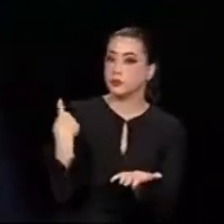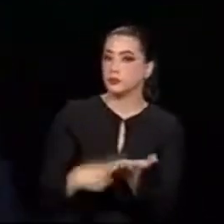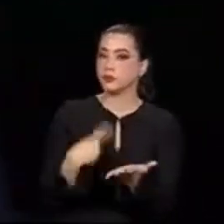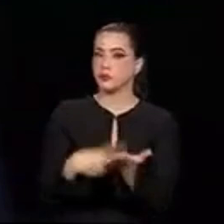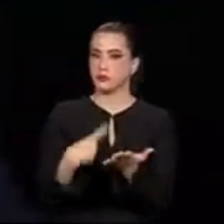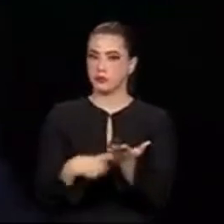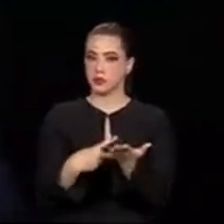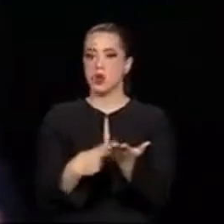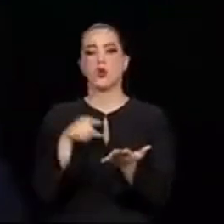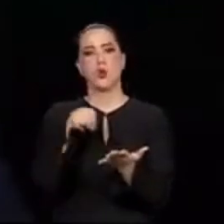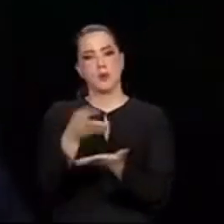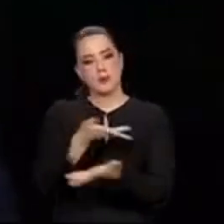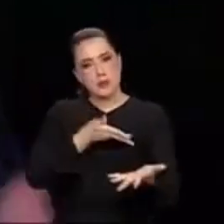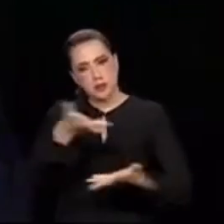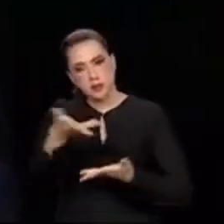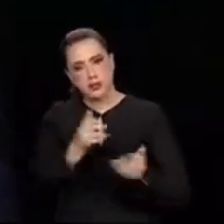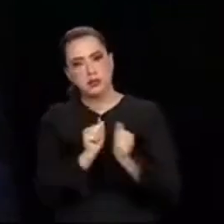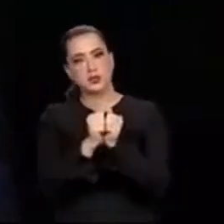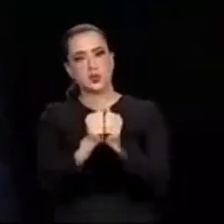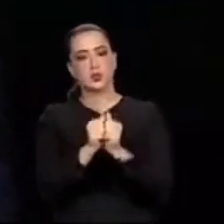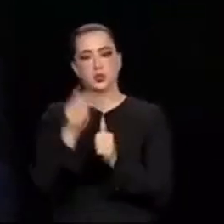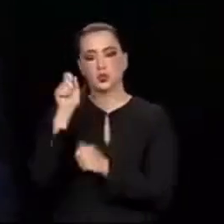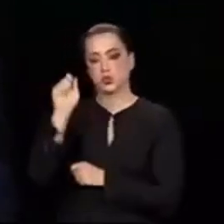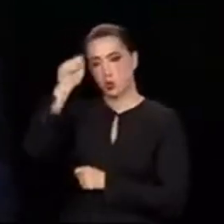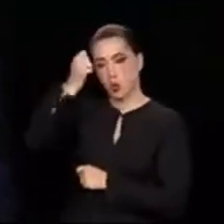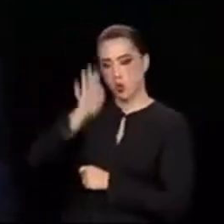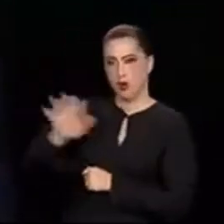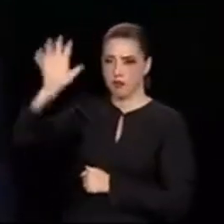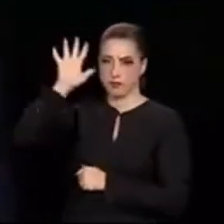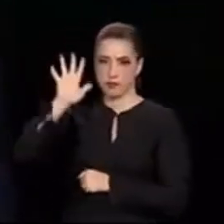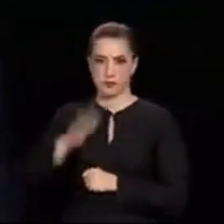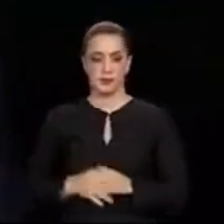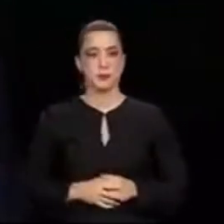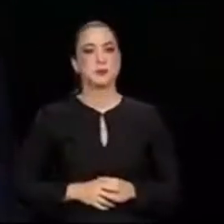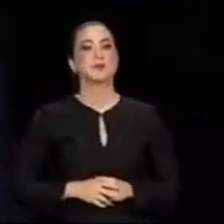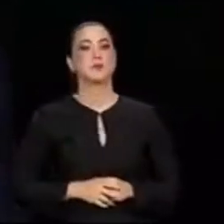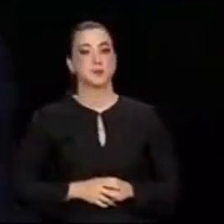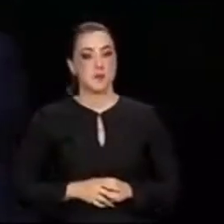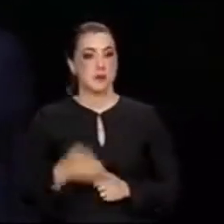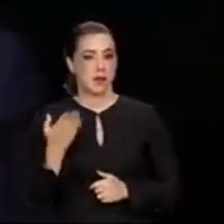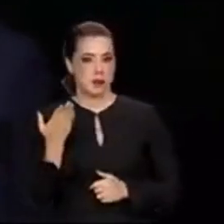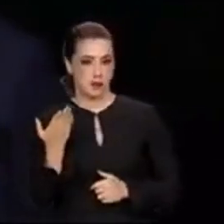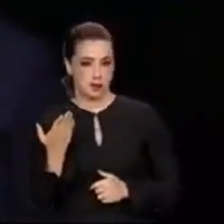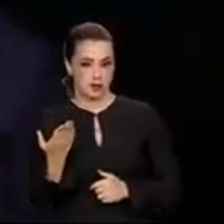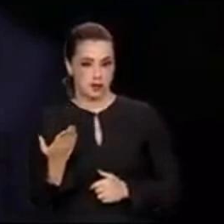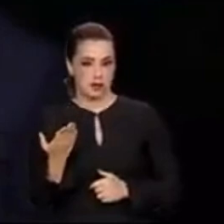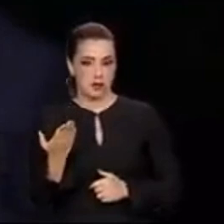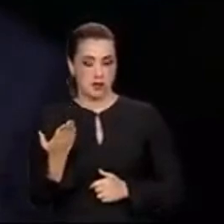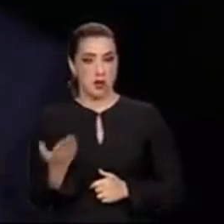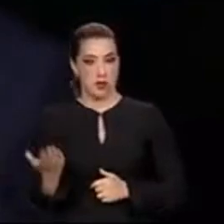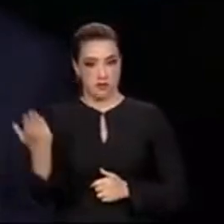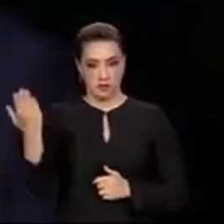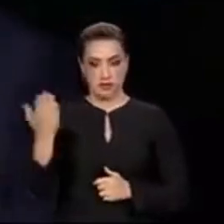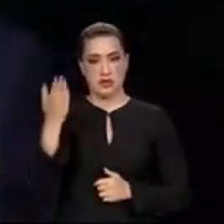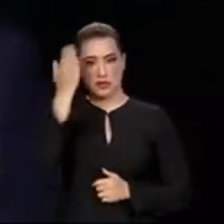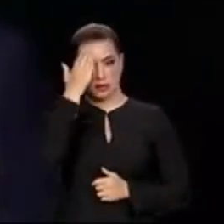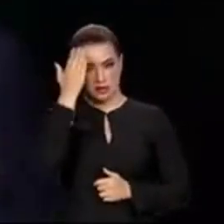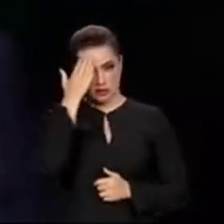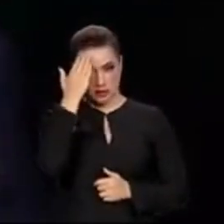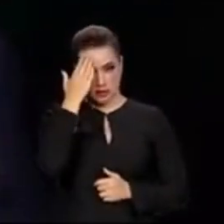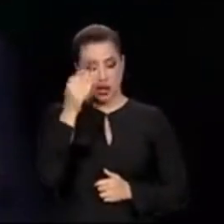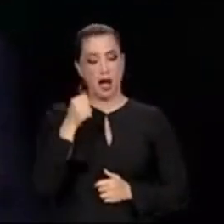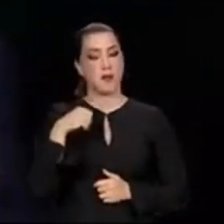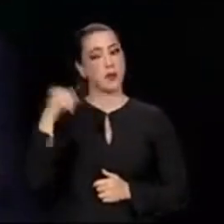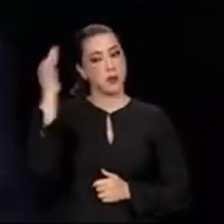a sua forte relação com o continente Africano você sabe que o Brasil deve muito